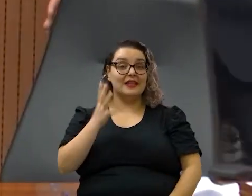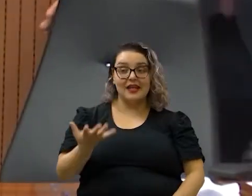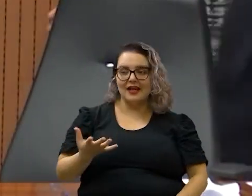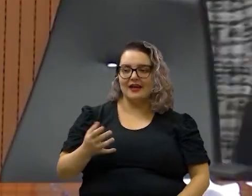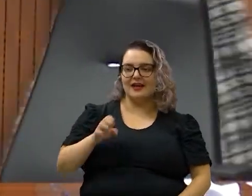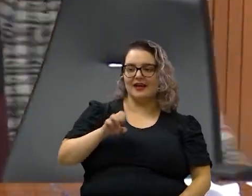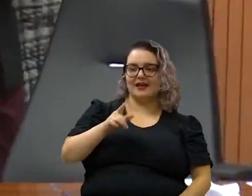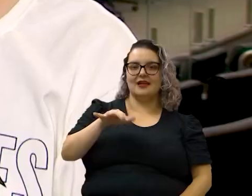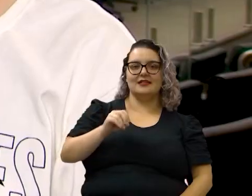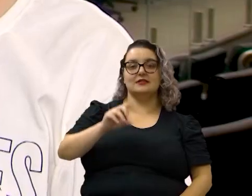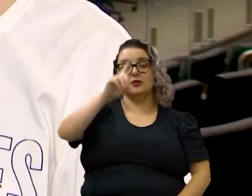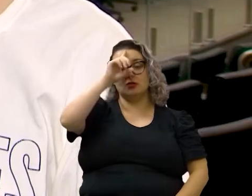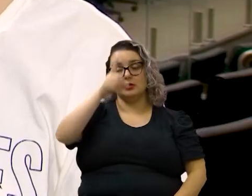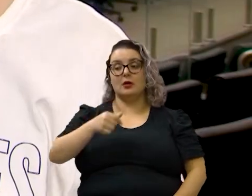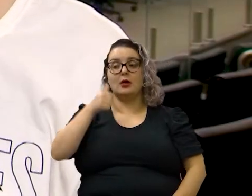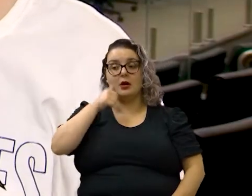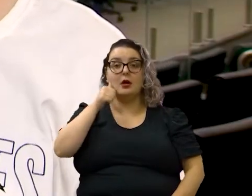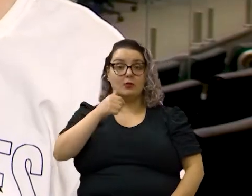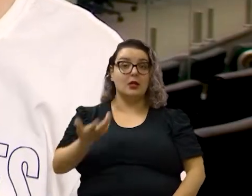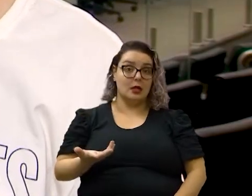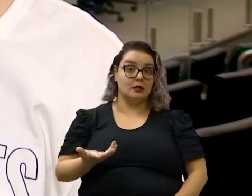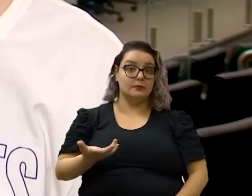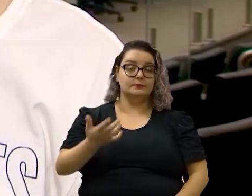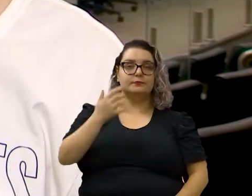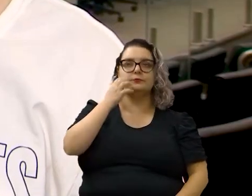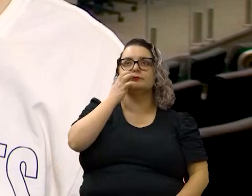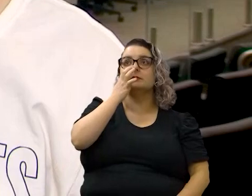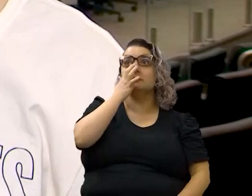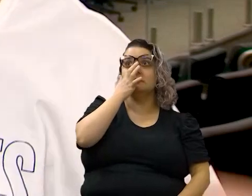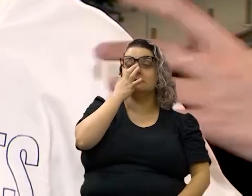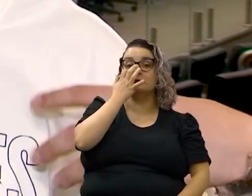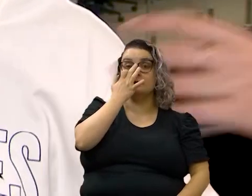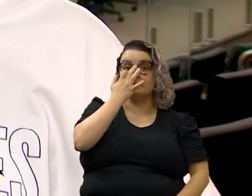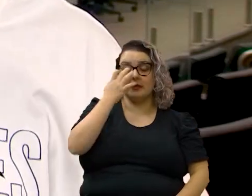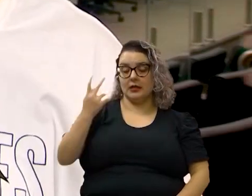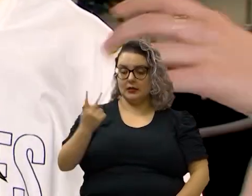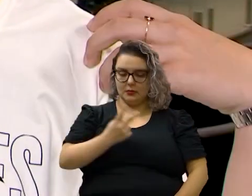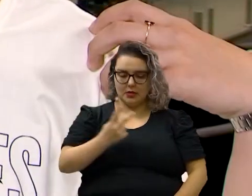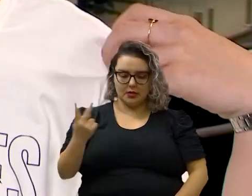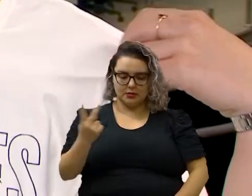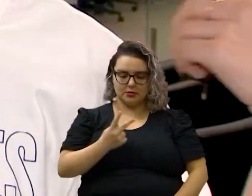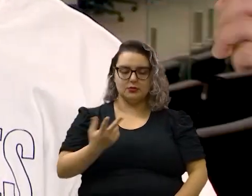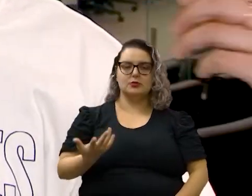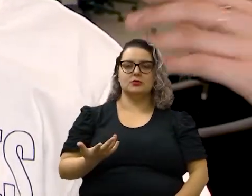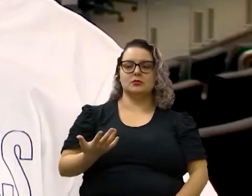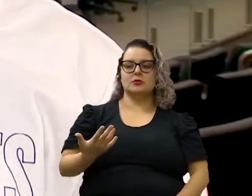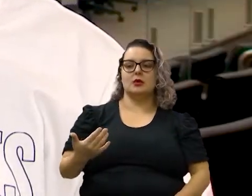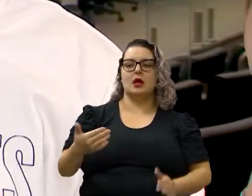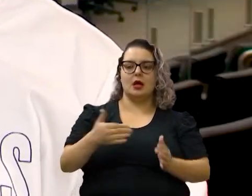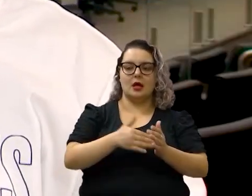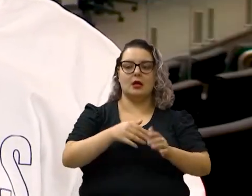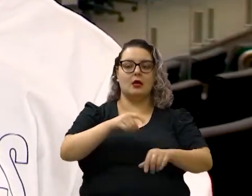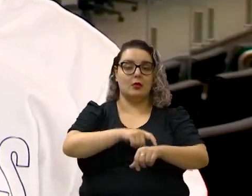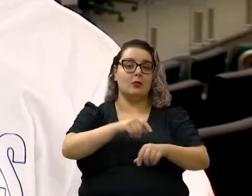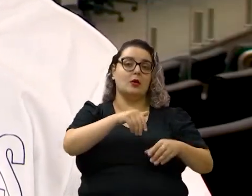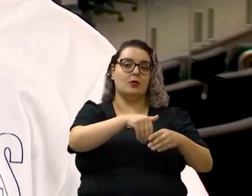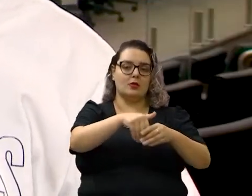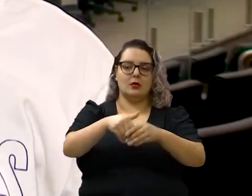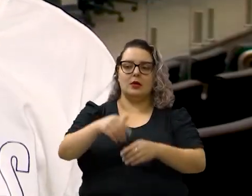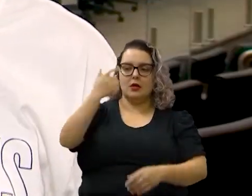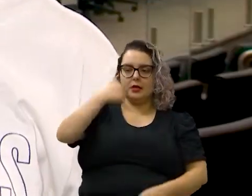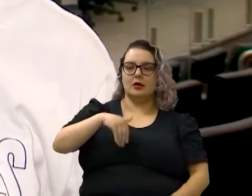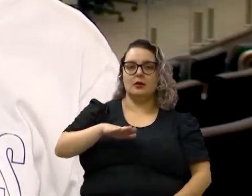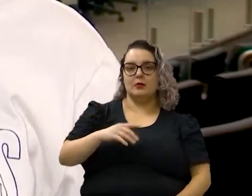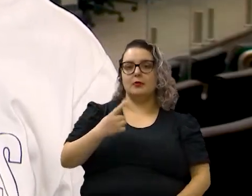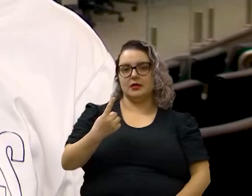foi engraçado que a edição estava decidida a eleger uma mulher Então as duas que ficaram para até o último etapa